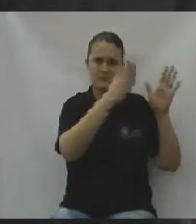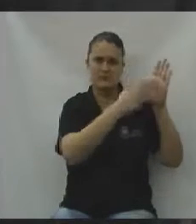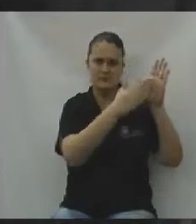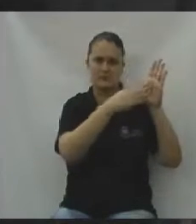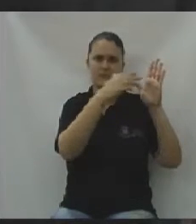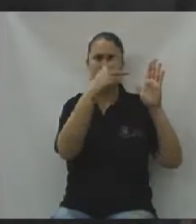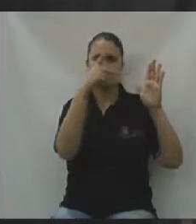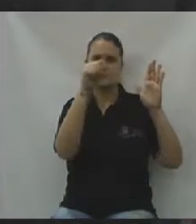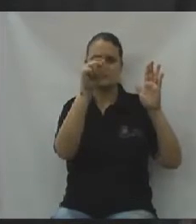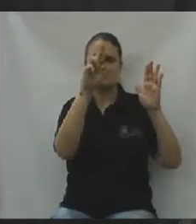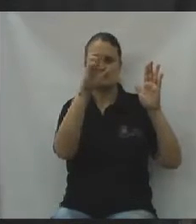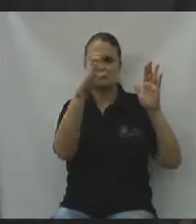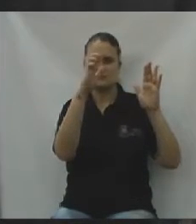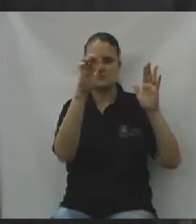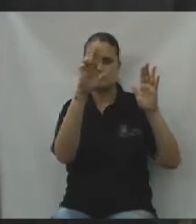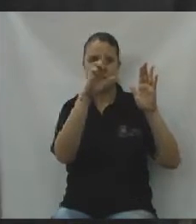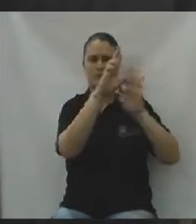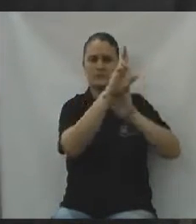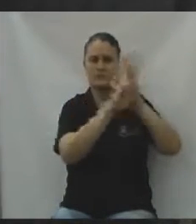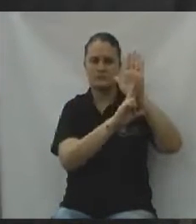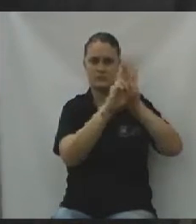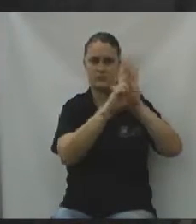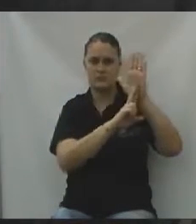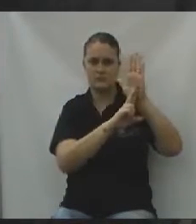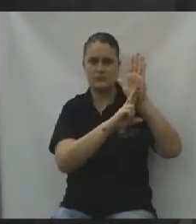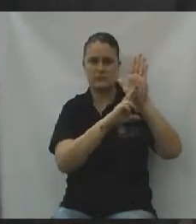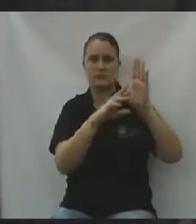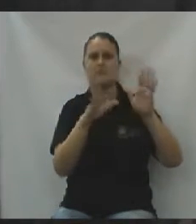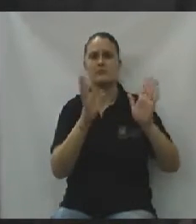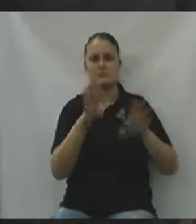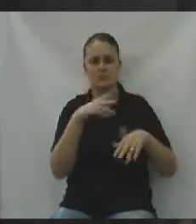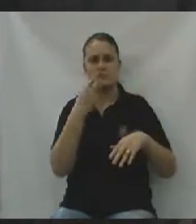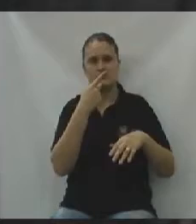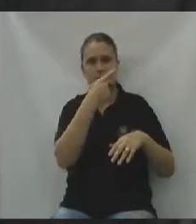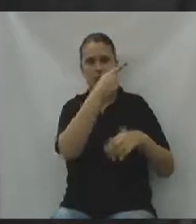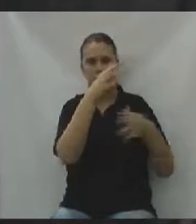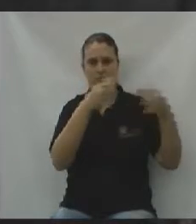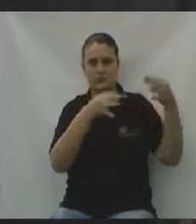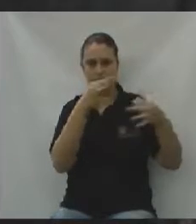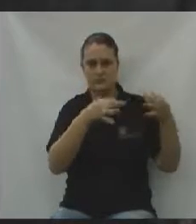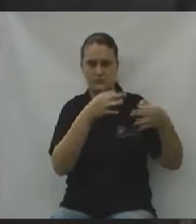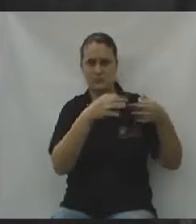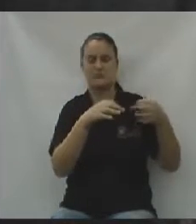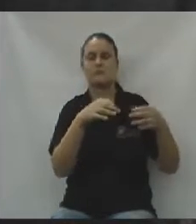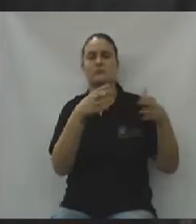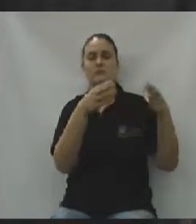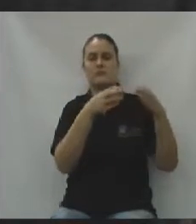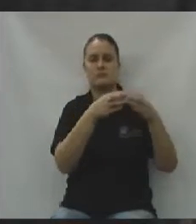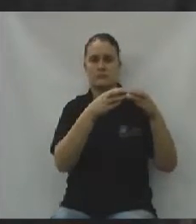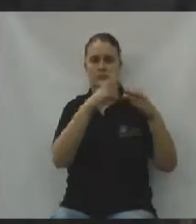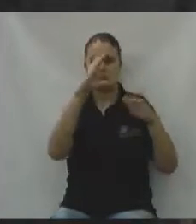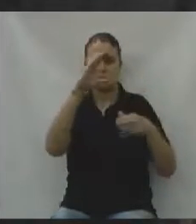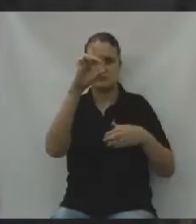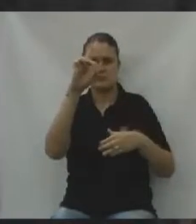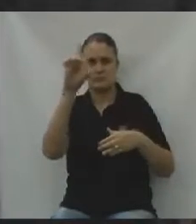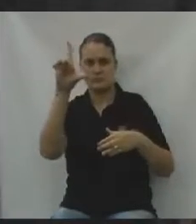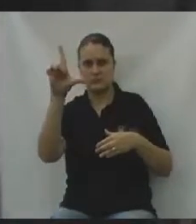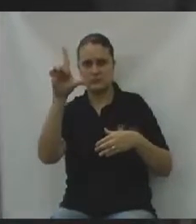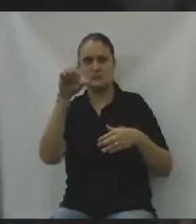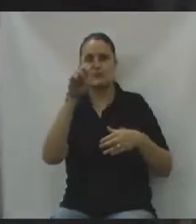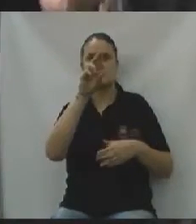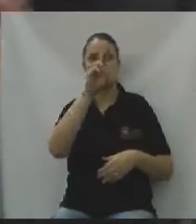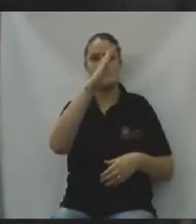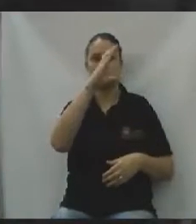pareceres, e que já levantei na discussão outro dia lá no fórum, como a Associação Comercial e Industrial, CDL,